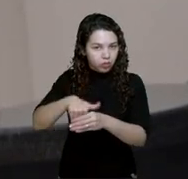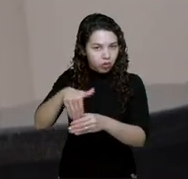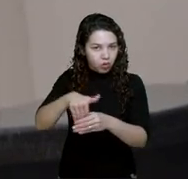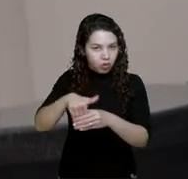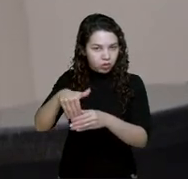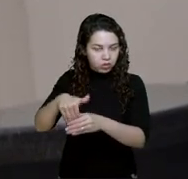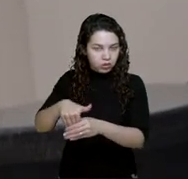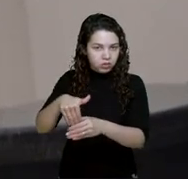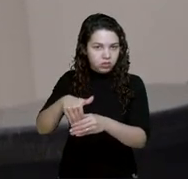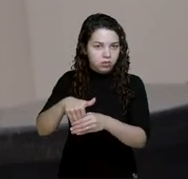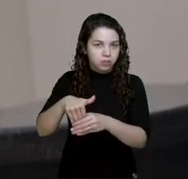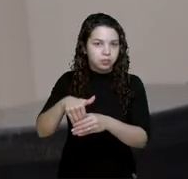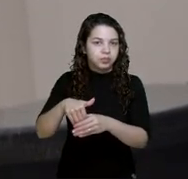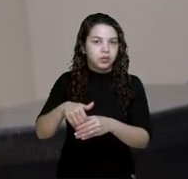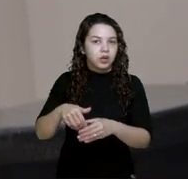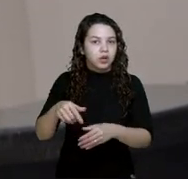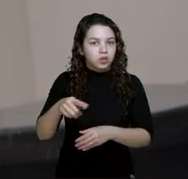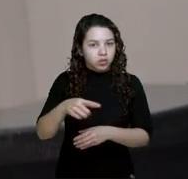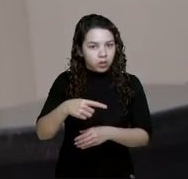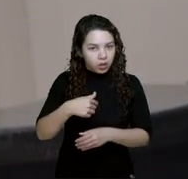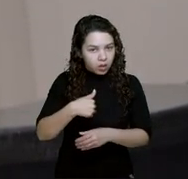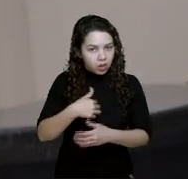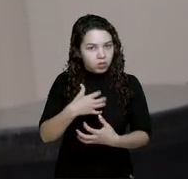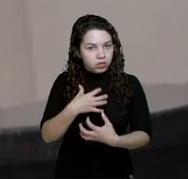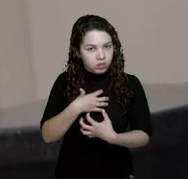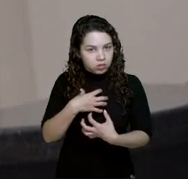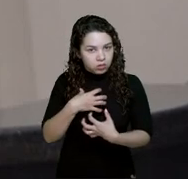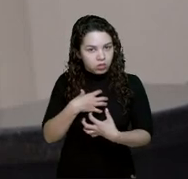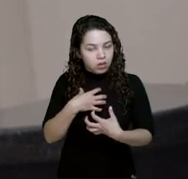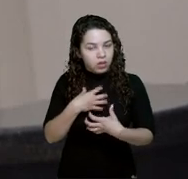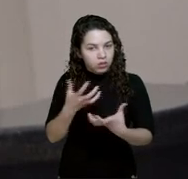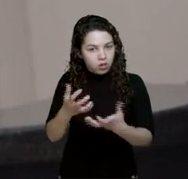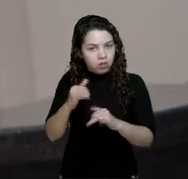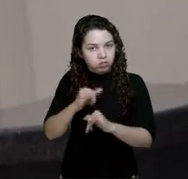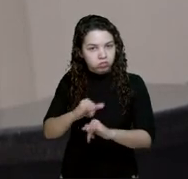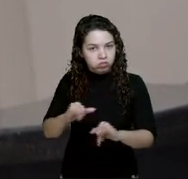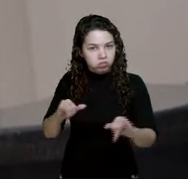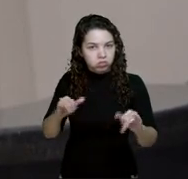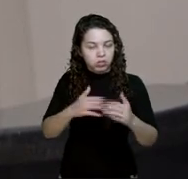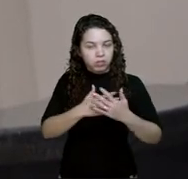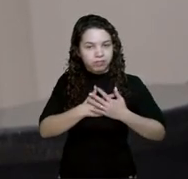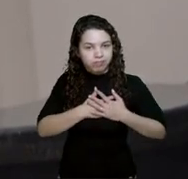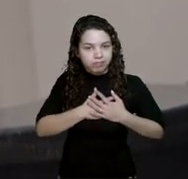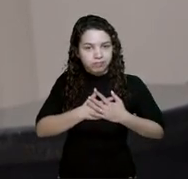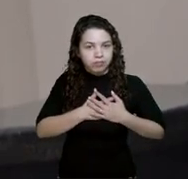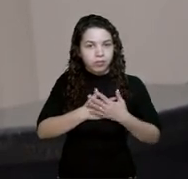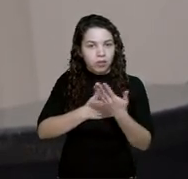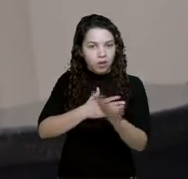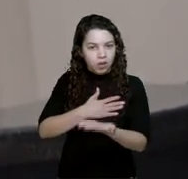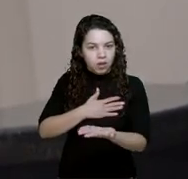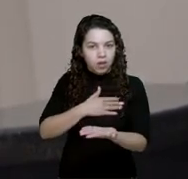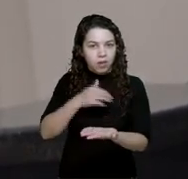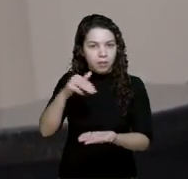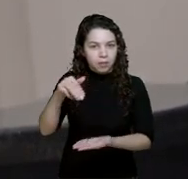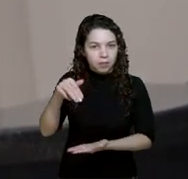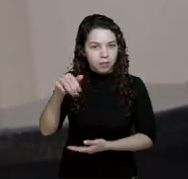manifestar a minha solidariedade à Manu, a essa grande